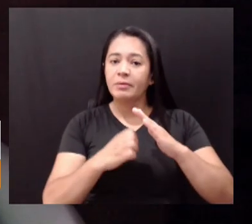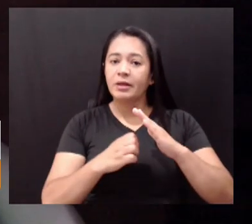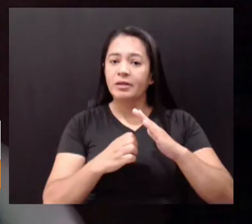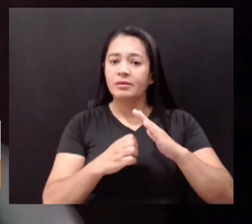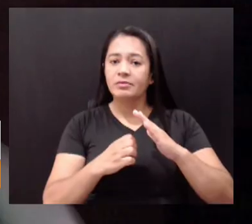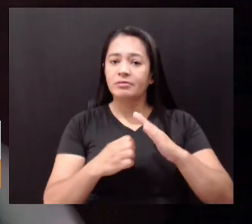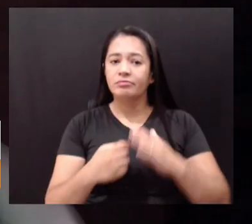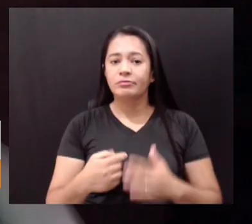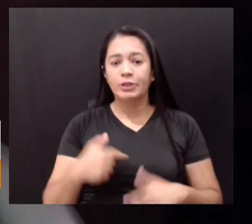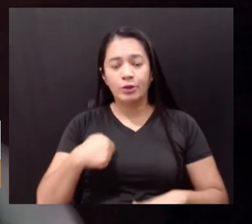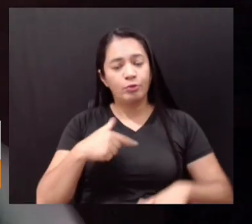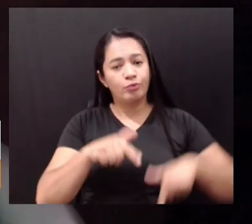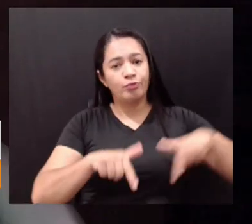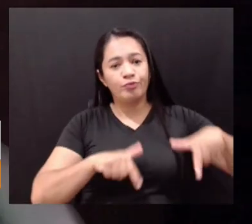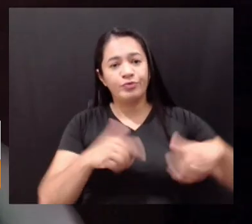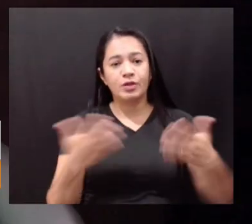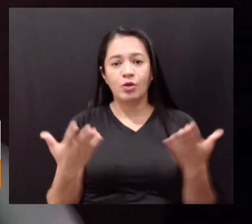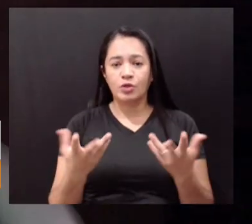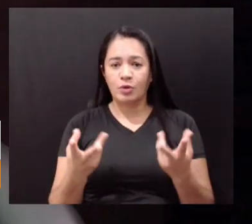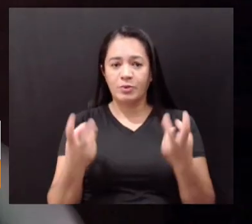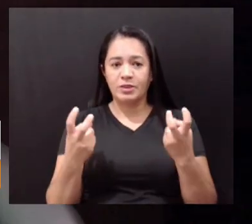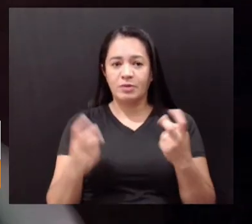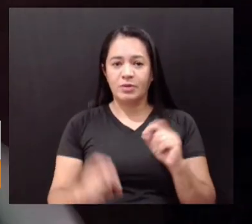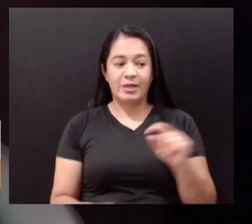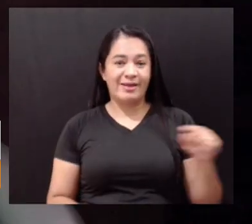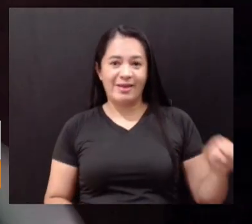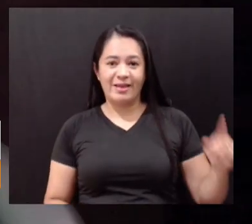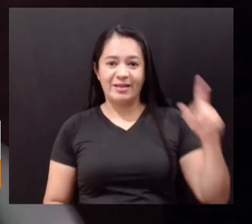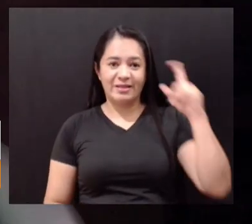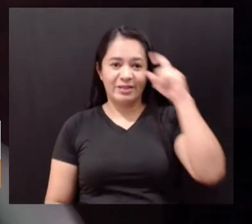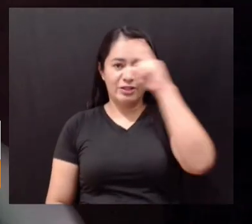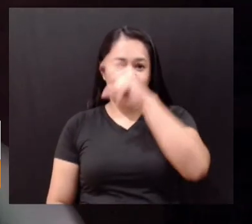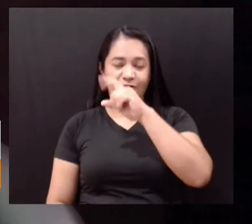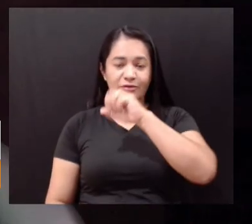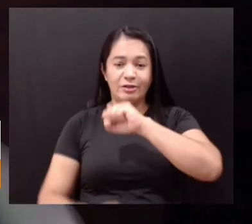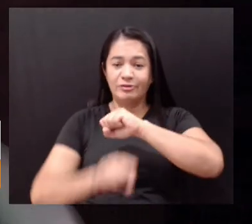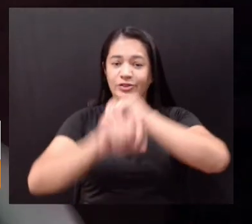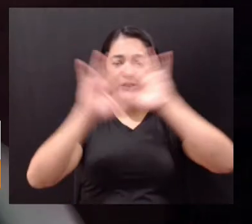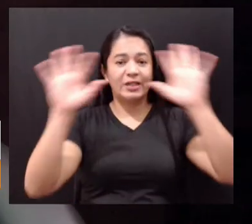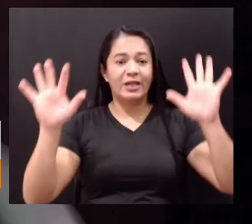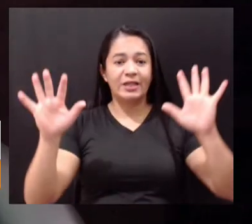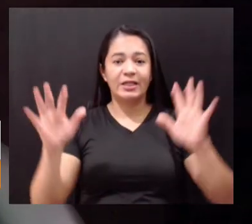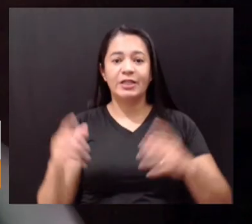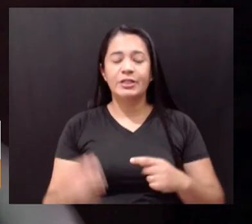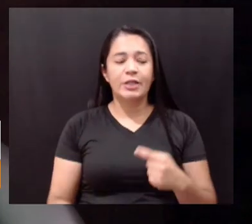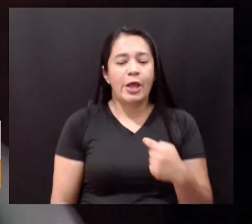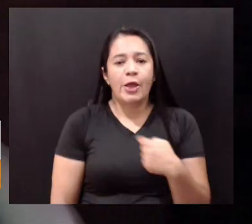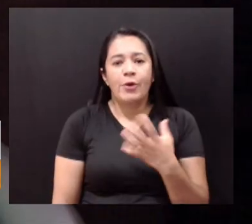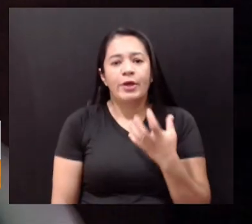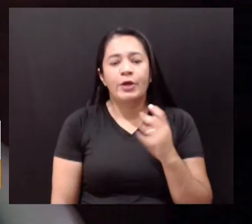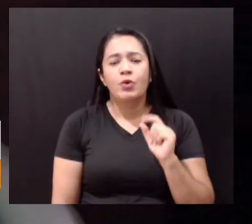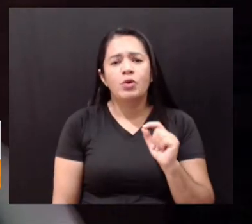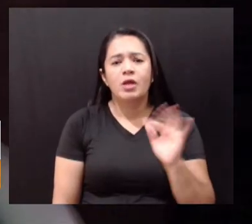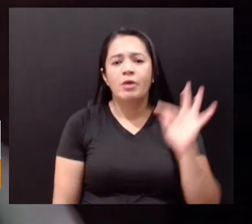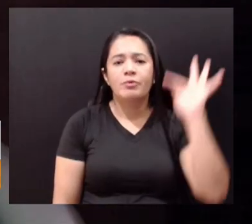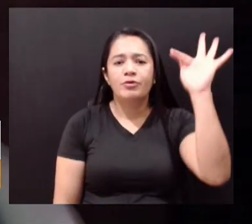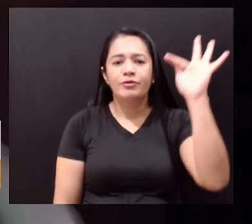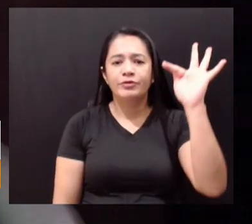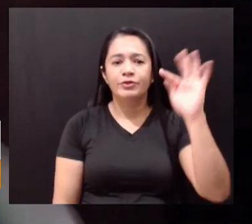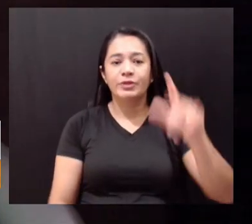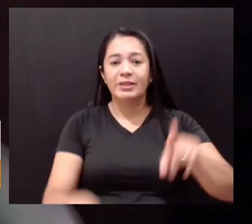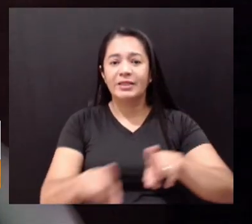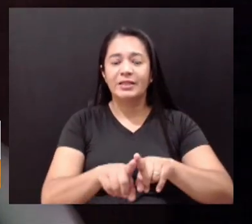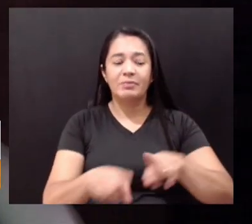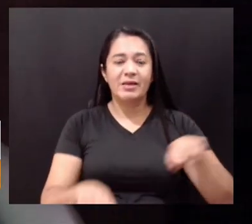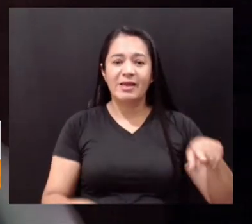hoje eu percebo que eles têm essa dificuldade da clareza do que eu quero para o futuro e também de mensurar isso, né? Então, como é que eu mensuro